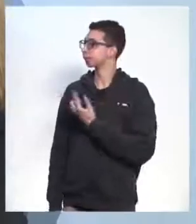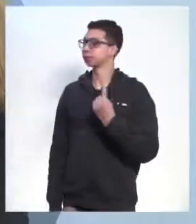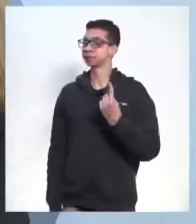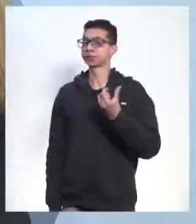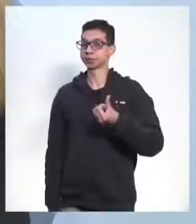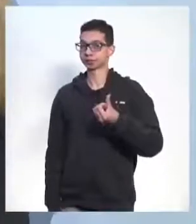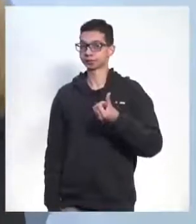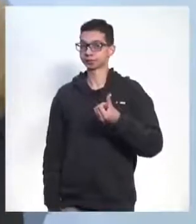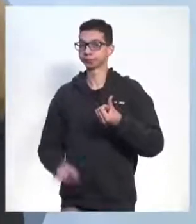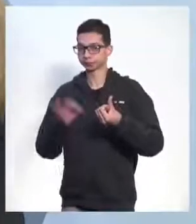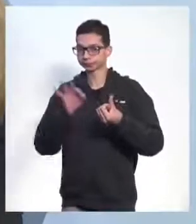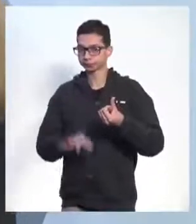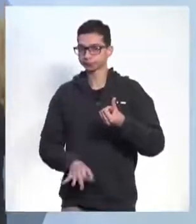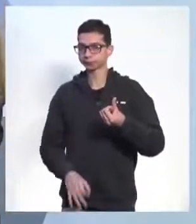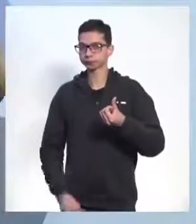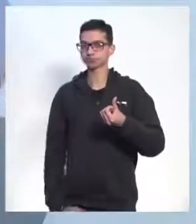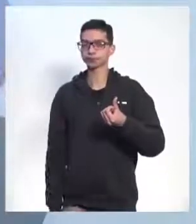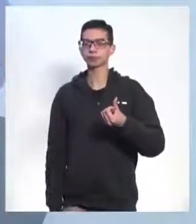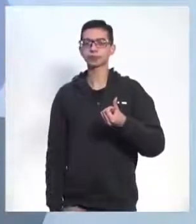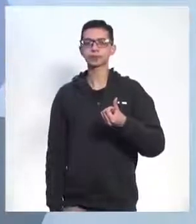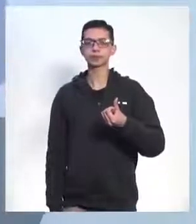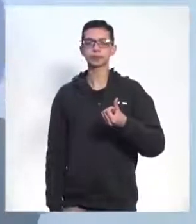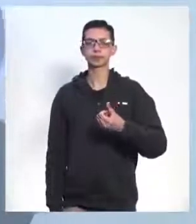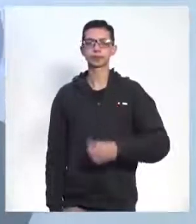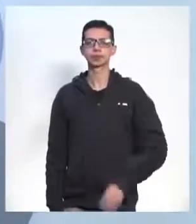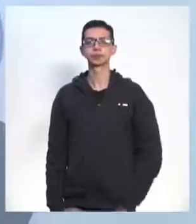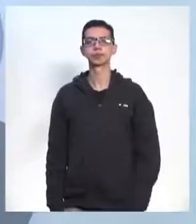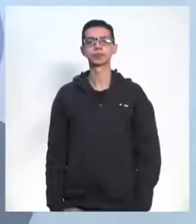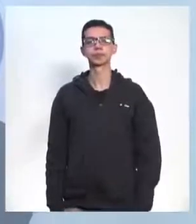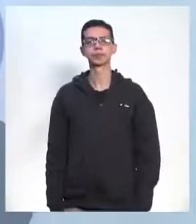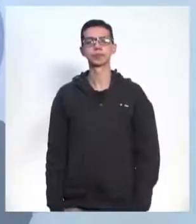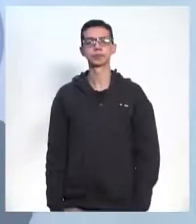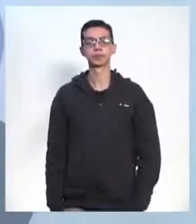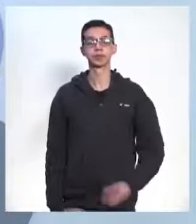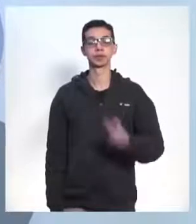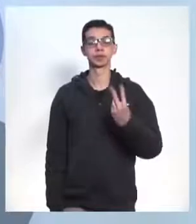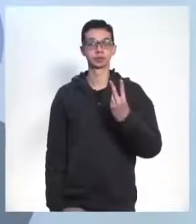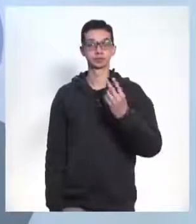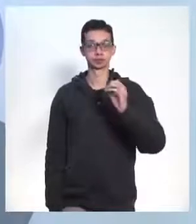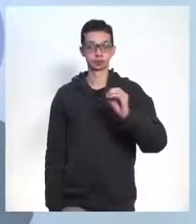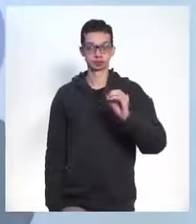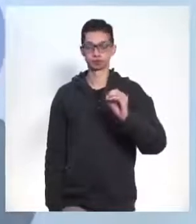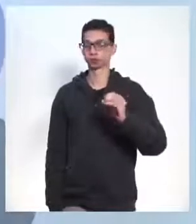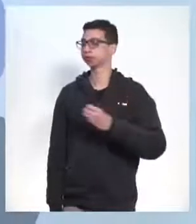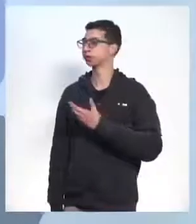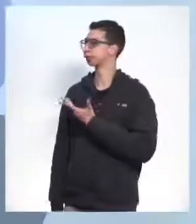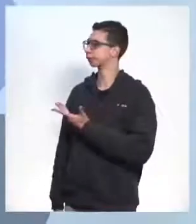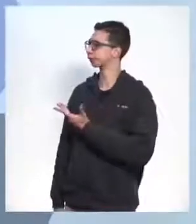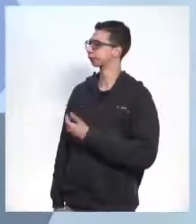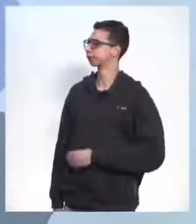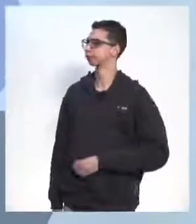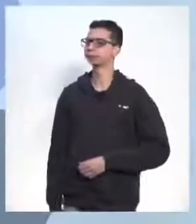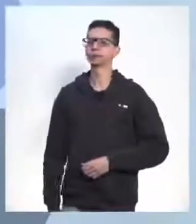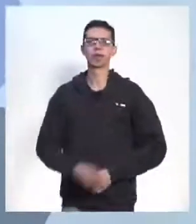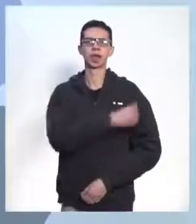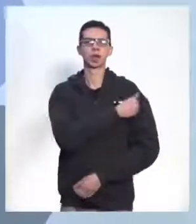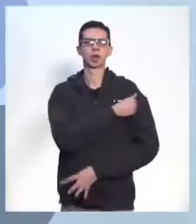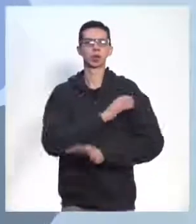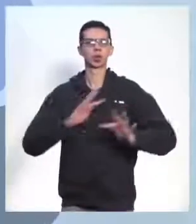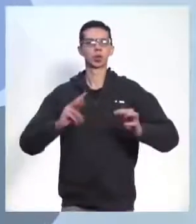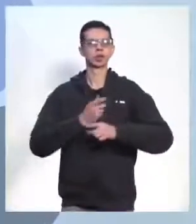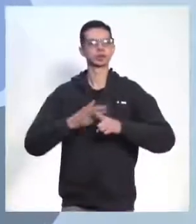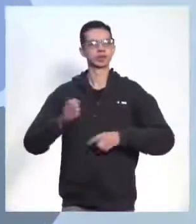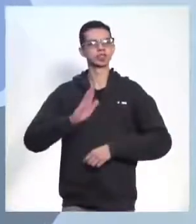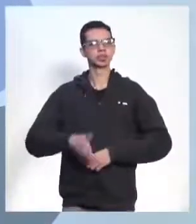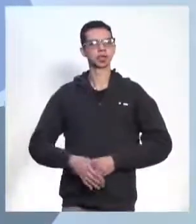Certo. É isso? 4, Isso. 8, 12, 16, 16. 20. Os alunos já ganharam de Isso. mim. 24, mais um